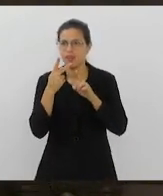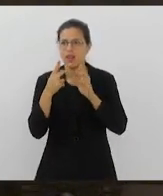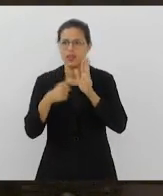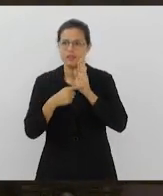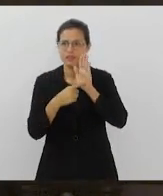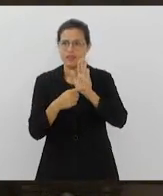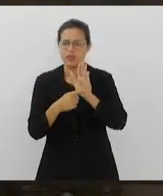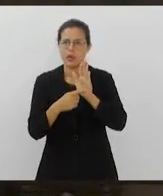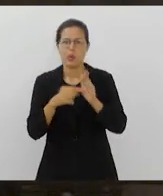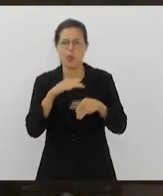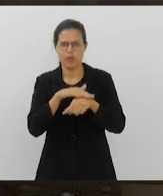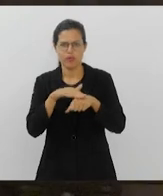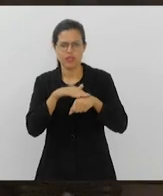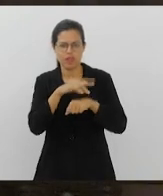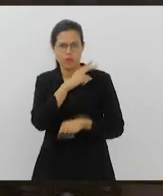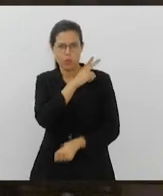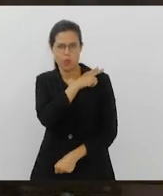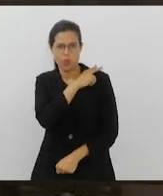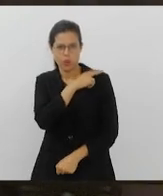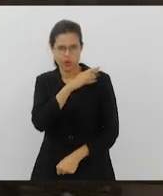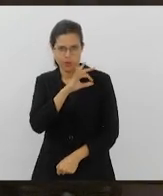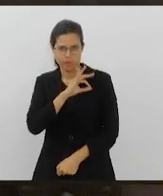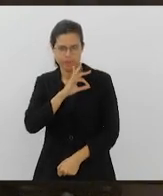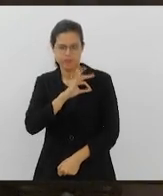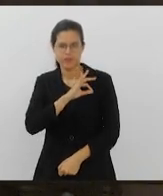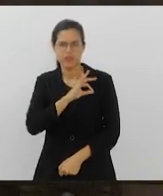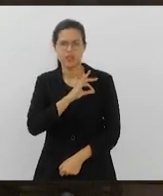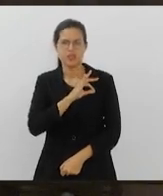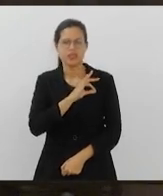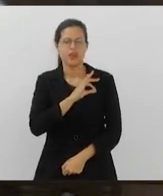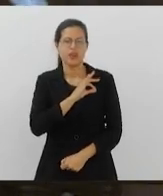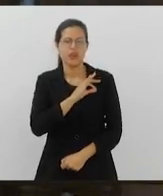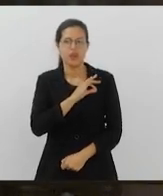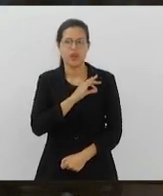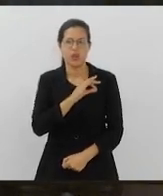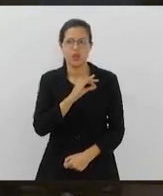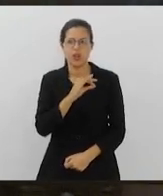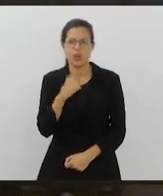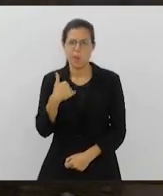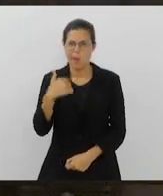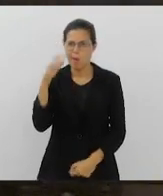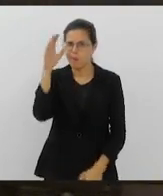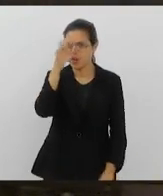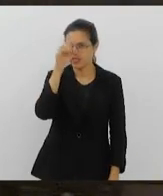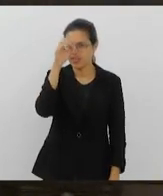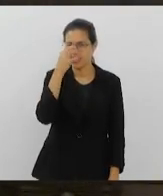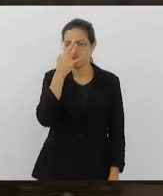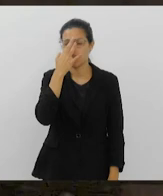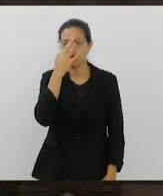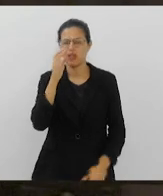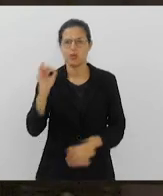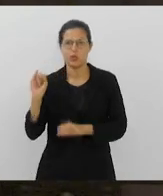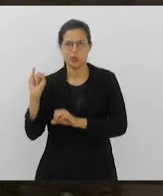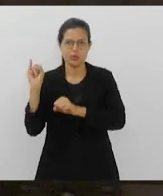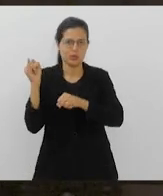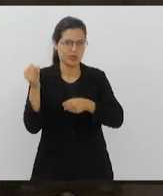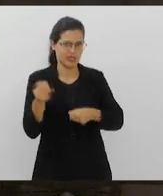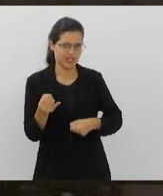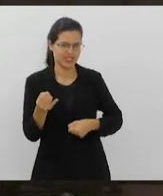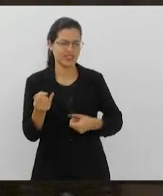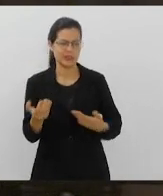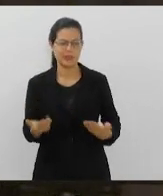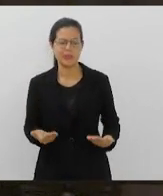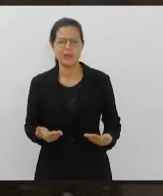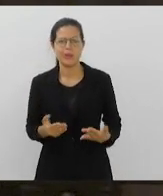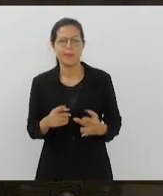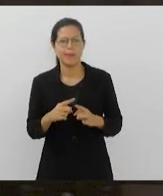coronel agora, da emoção, eu, um aprendiz, um neófito, no jiu-jitsu, mas